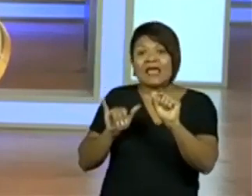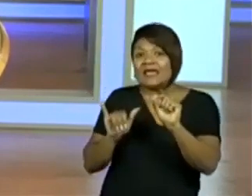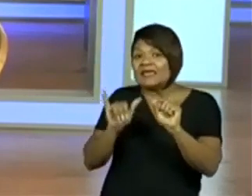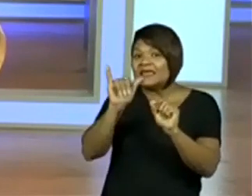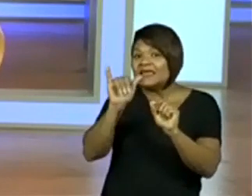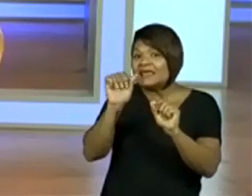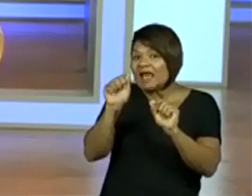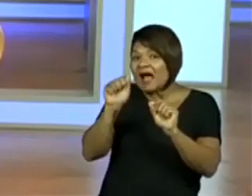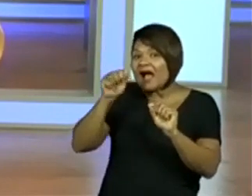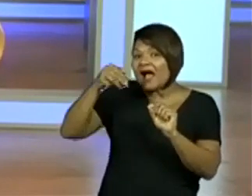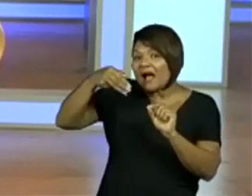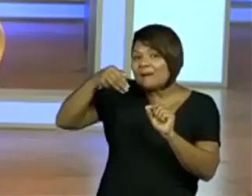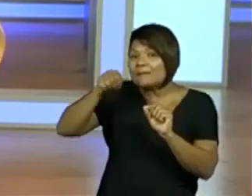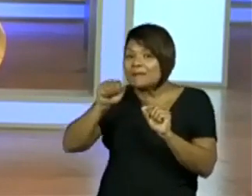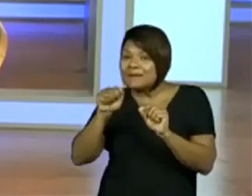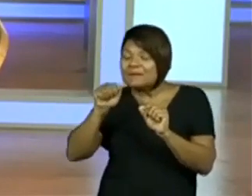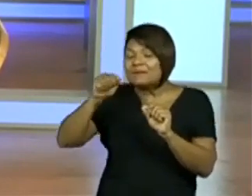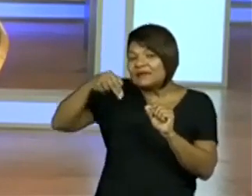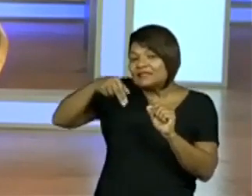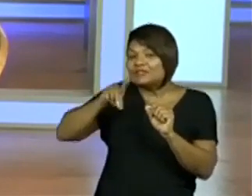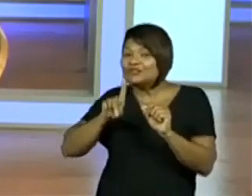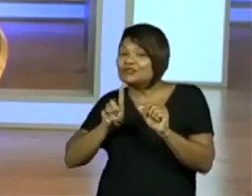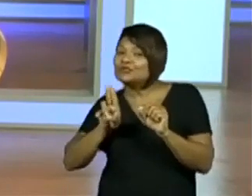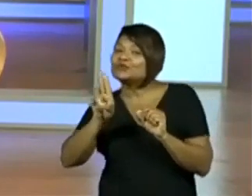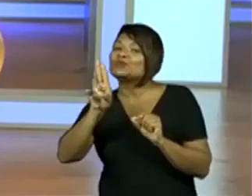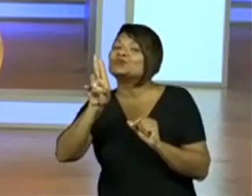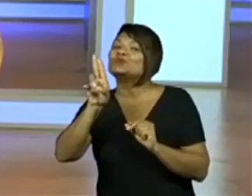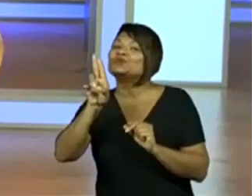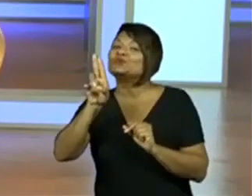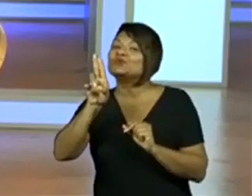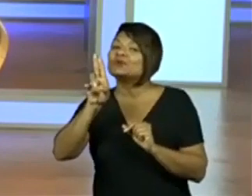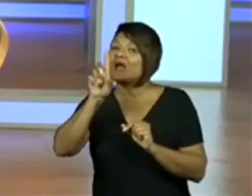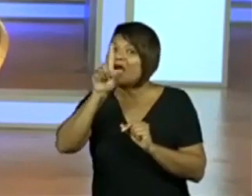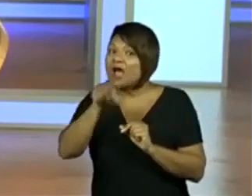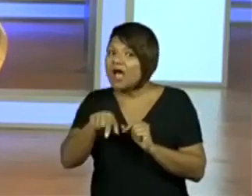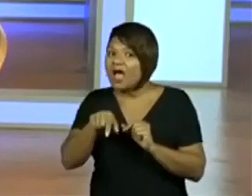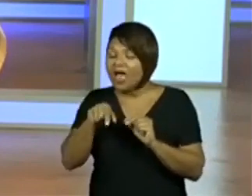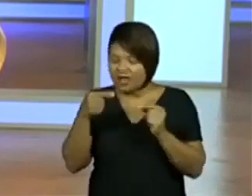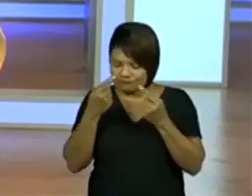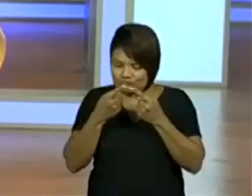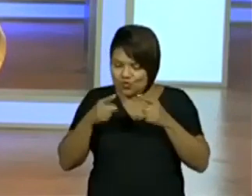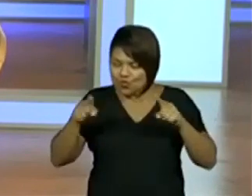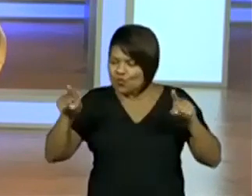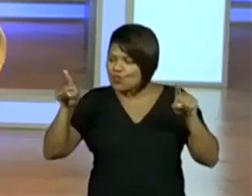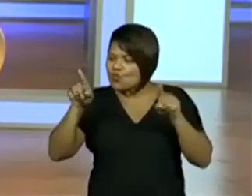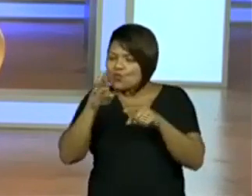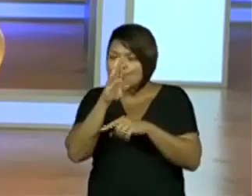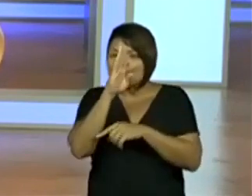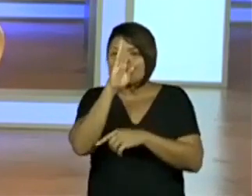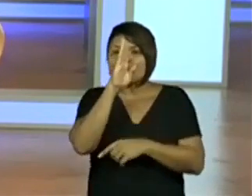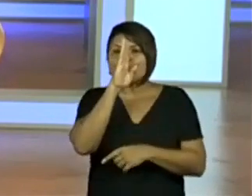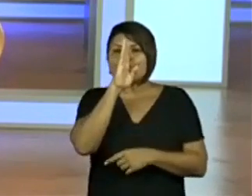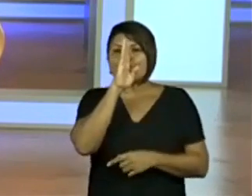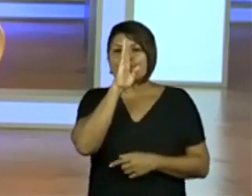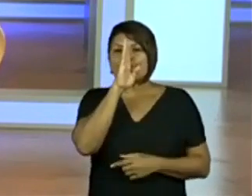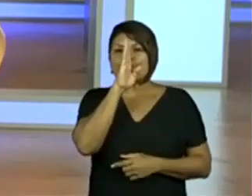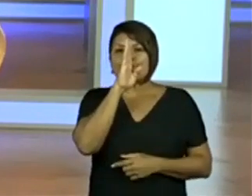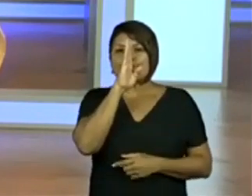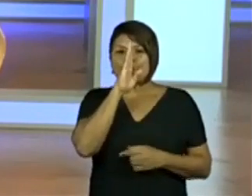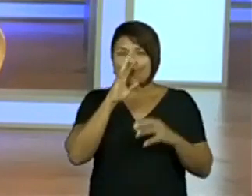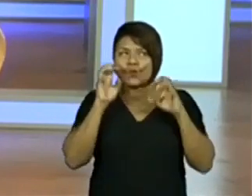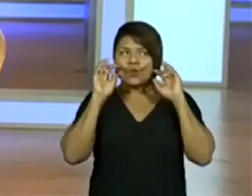Nhamandu, a grande música. Nhamandu, o grande silêncio.